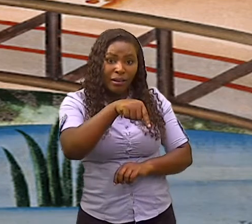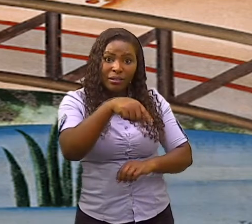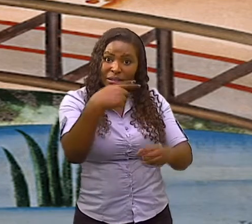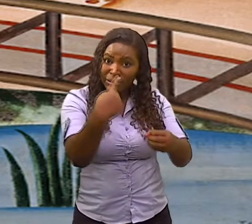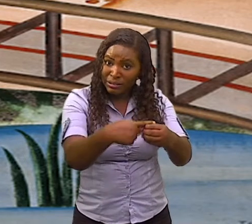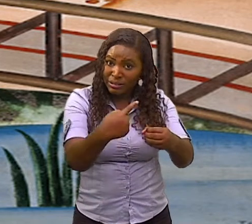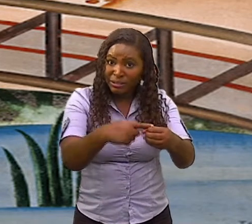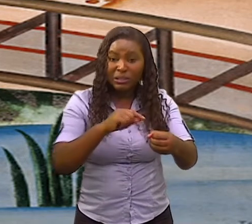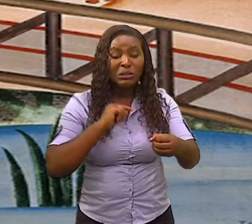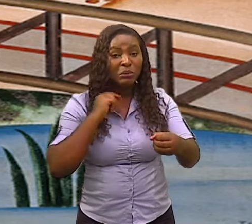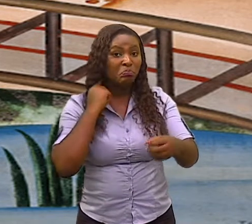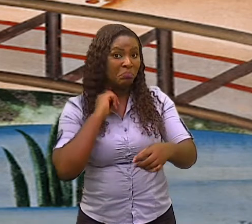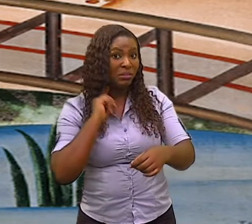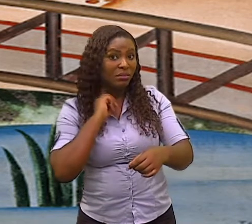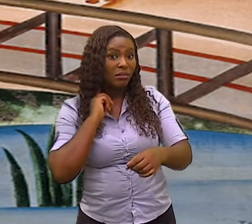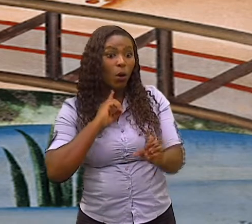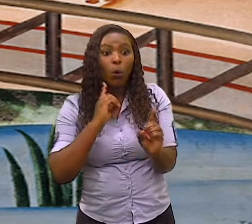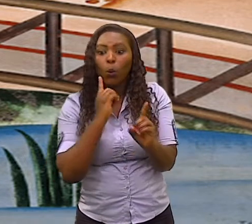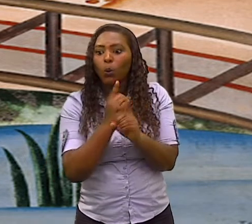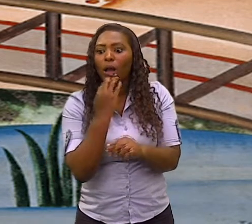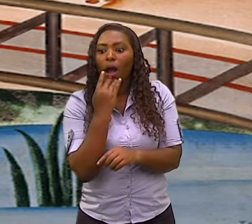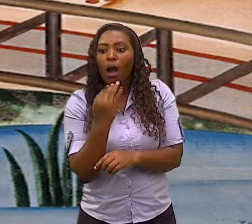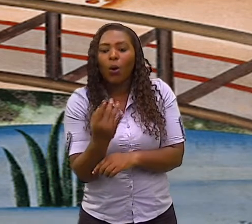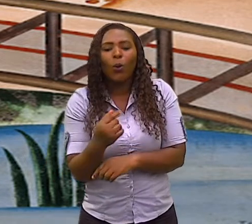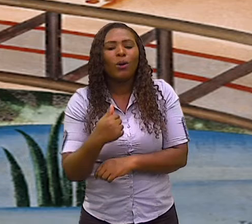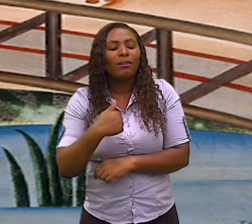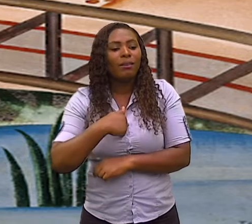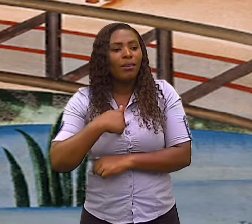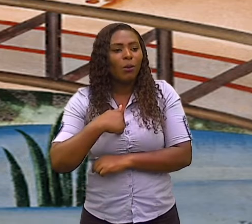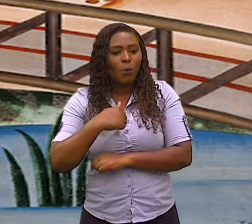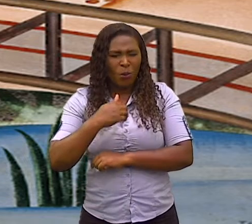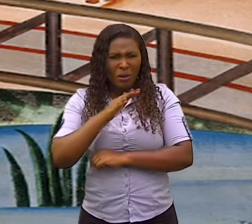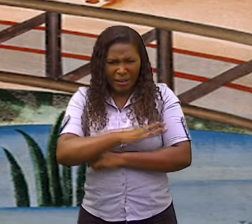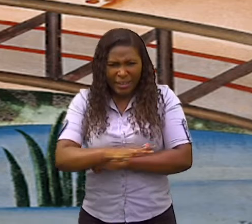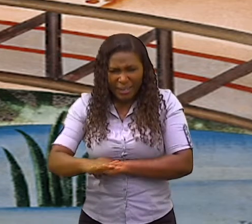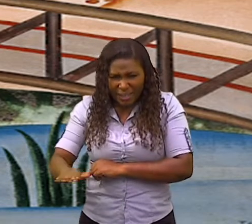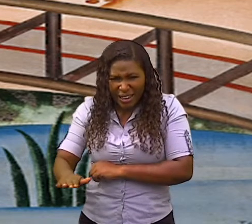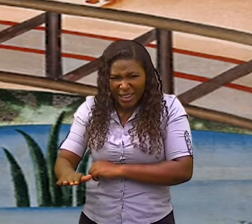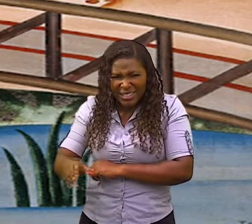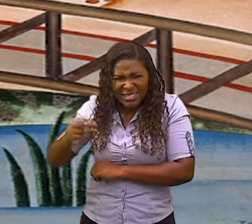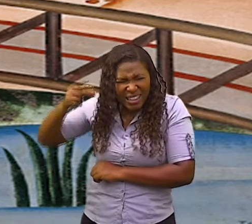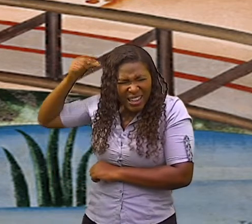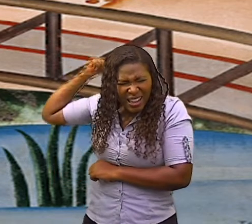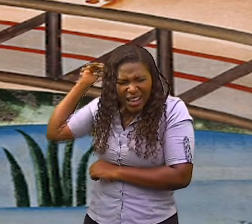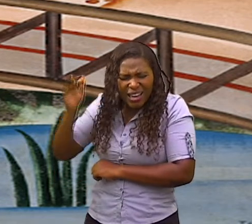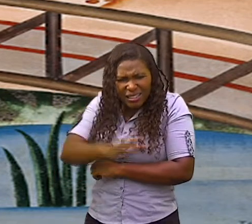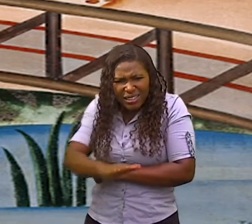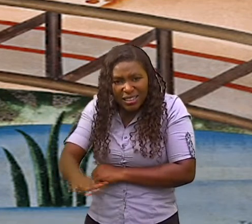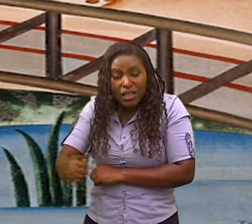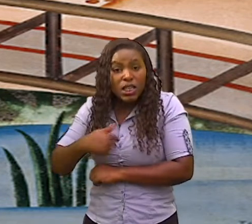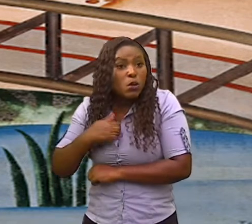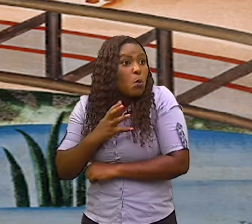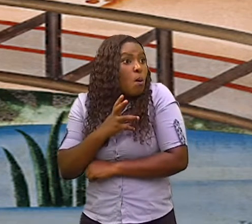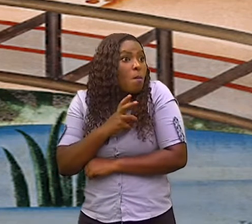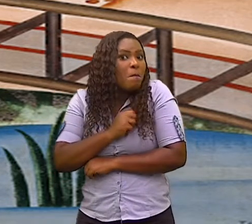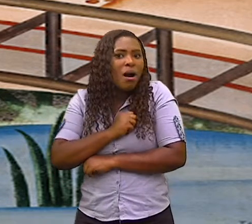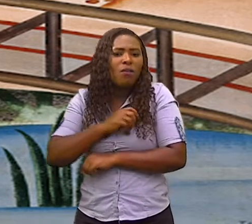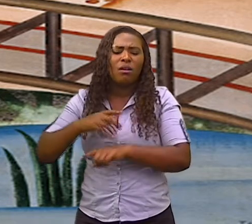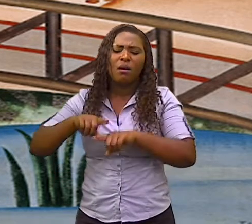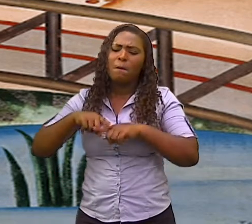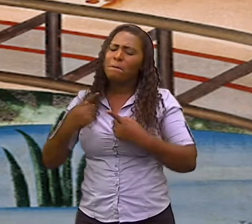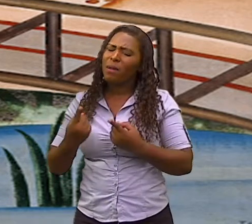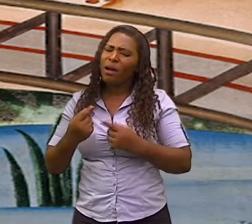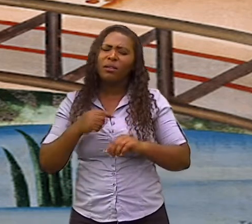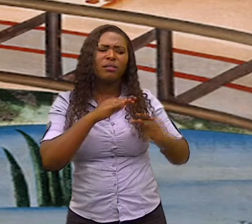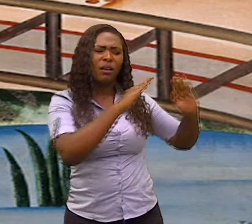adorava desde criança. Me ensinaram e depois que me eram feias, depois me ensinaram